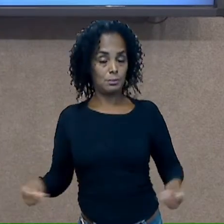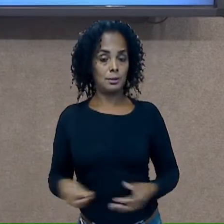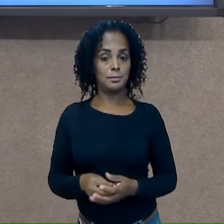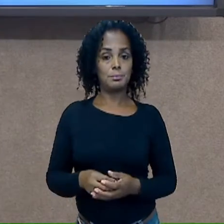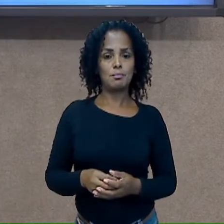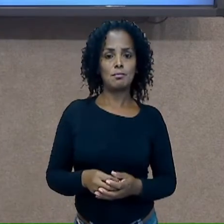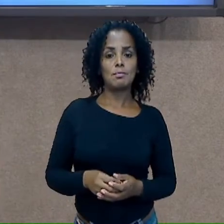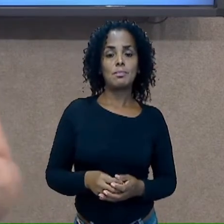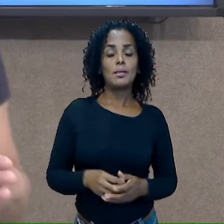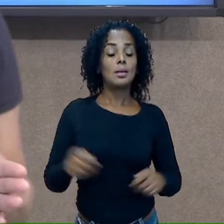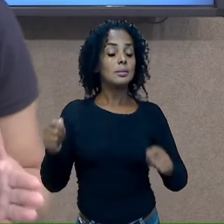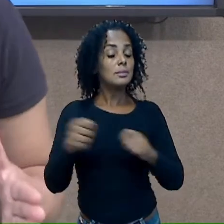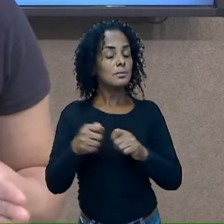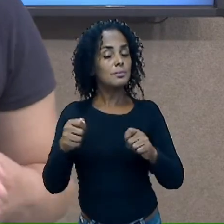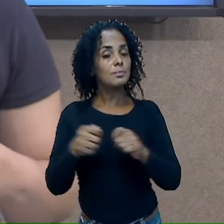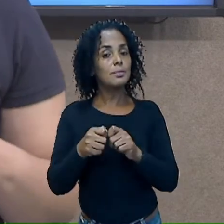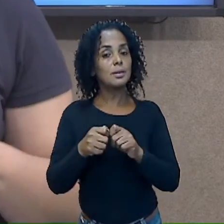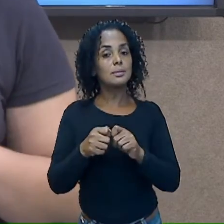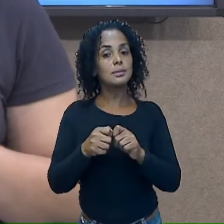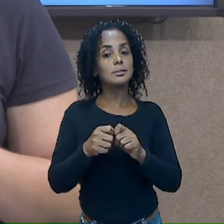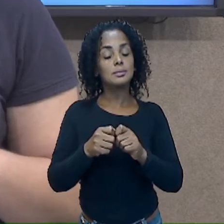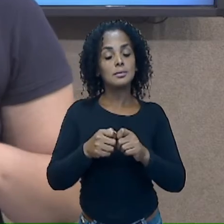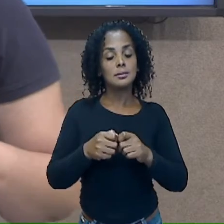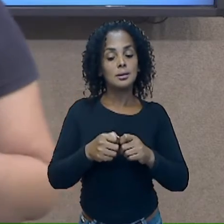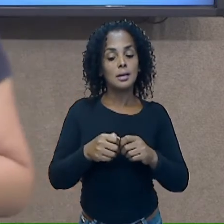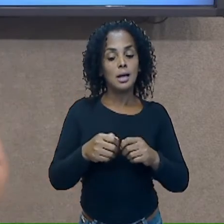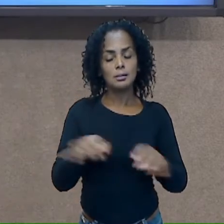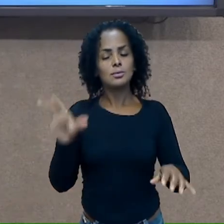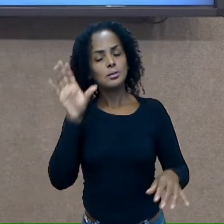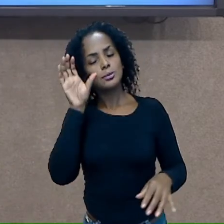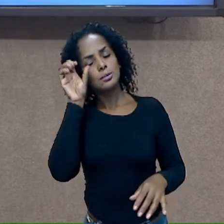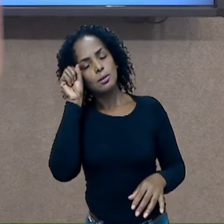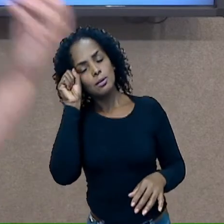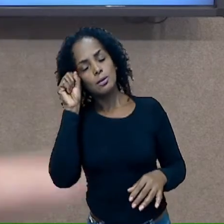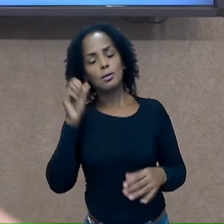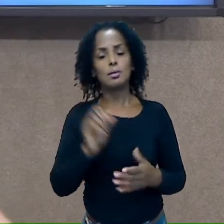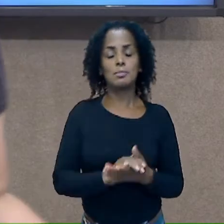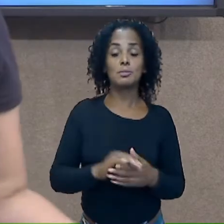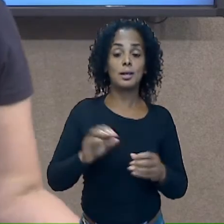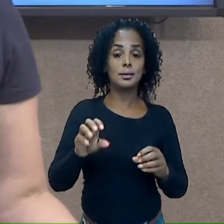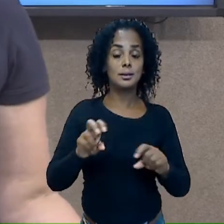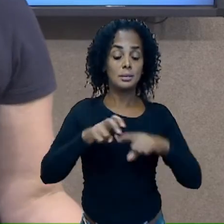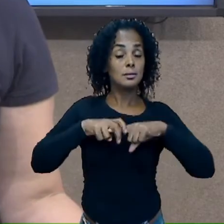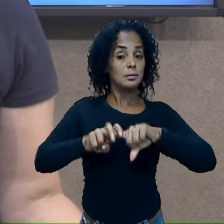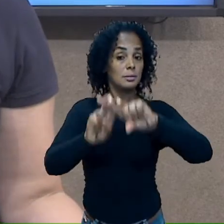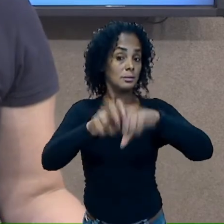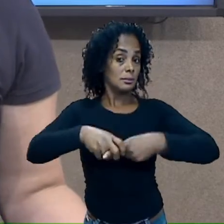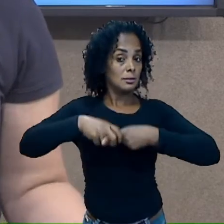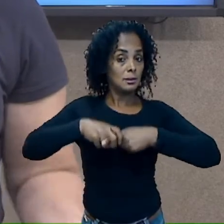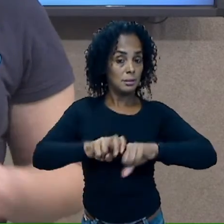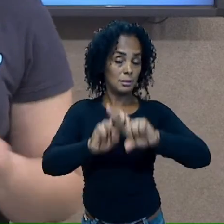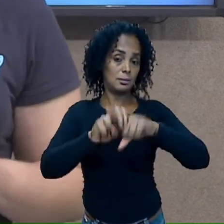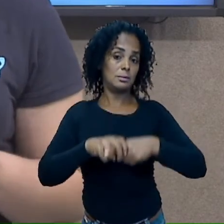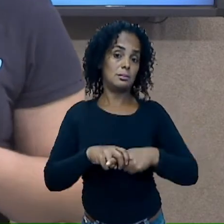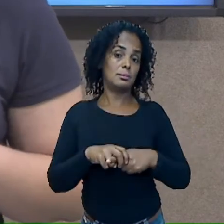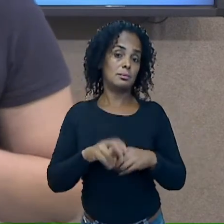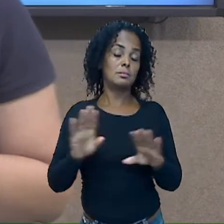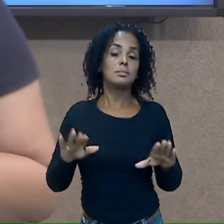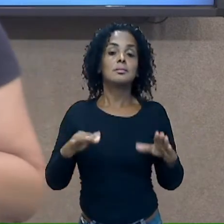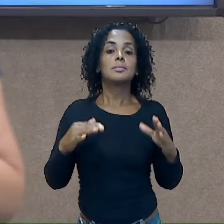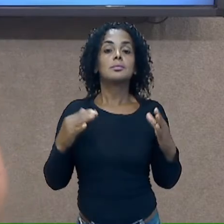conhecida, e faz as esteiras onde eles deitam, eles fazem rede dessas esteiras.